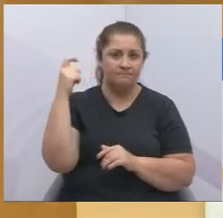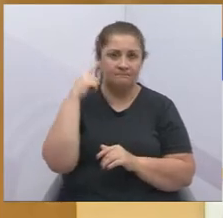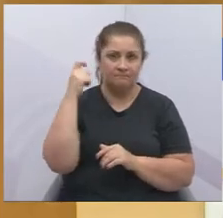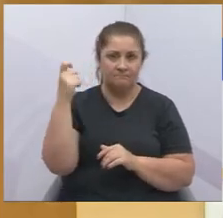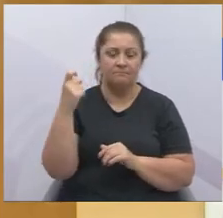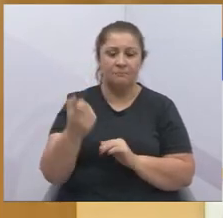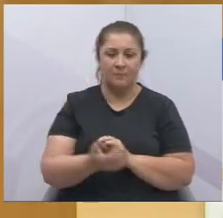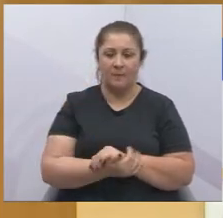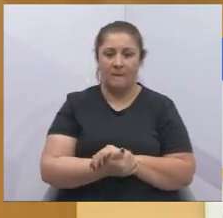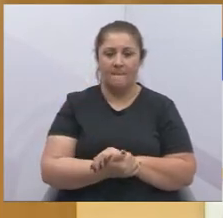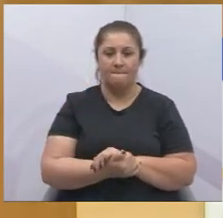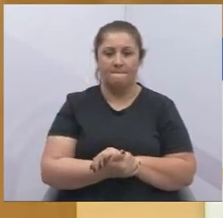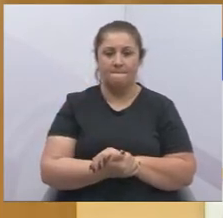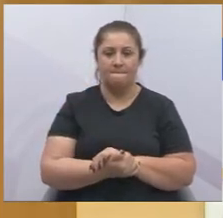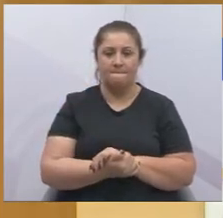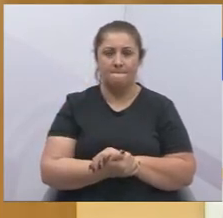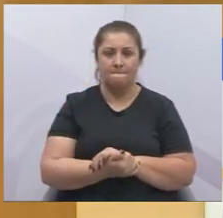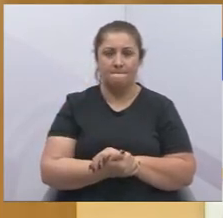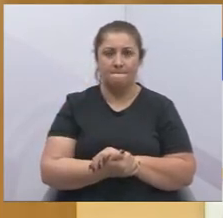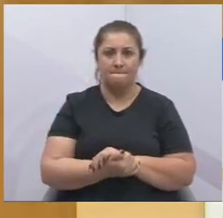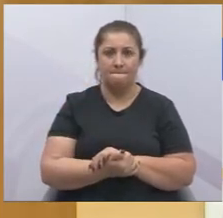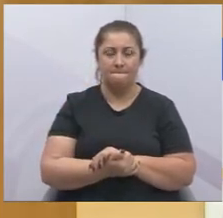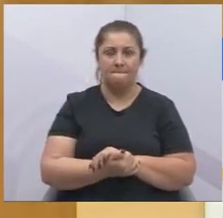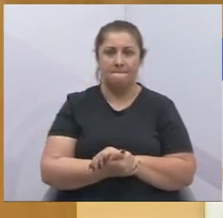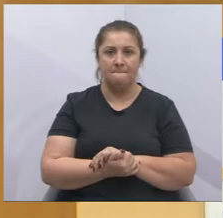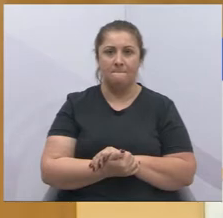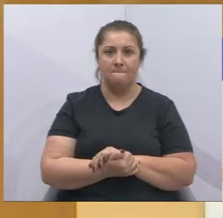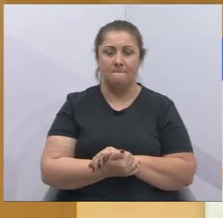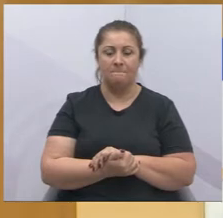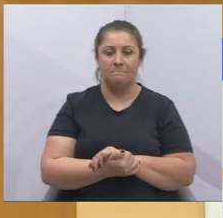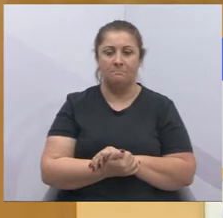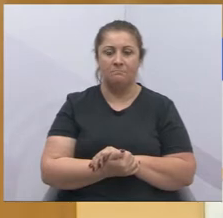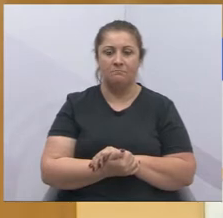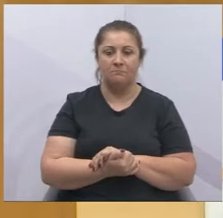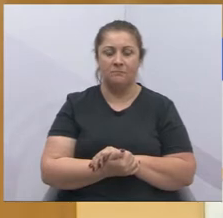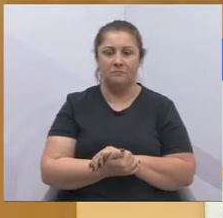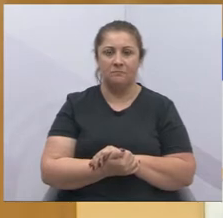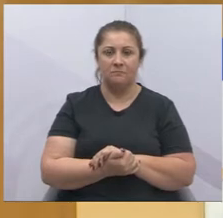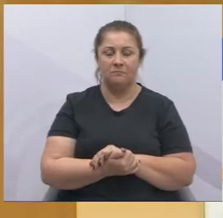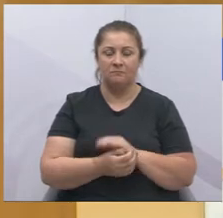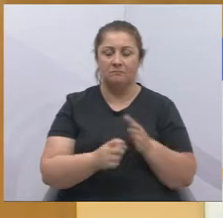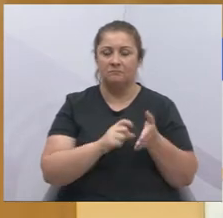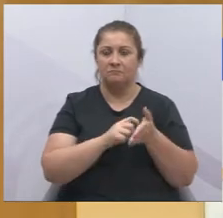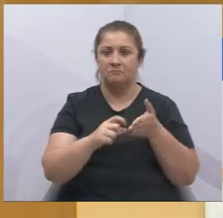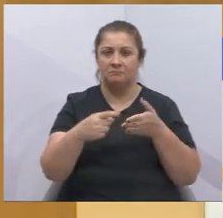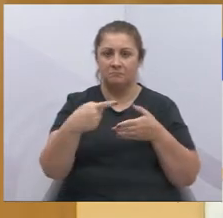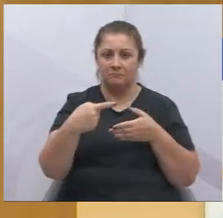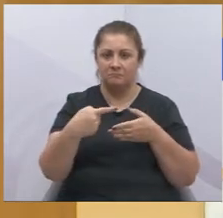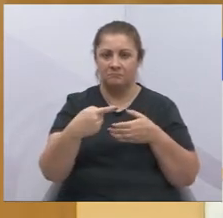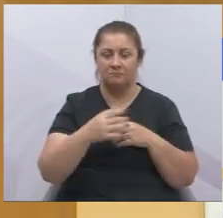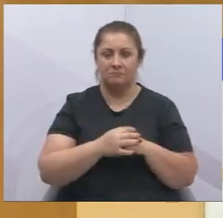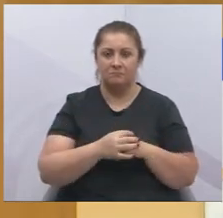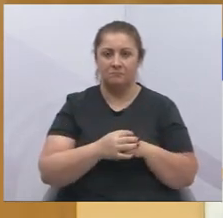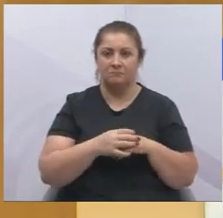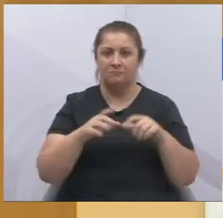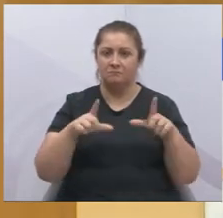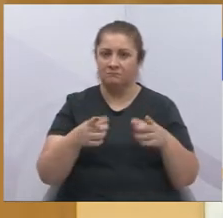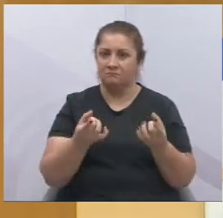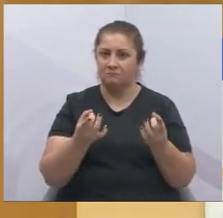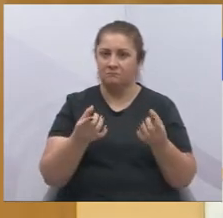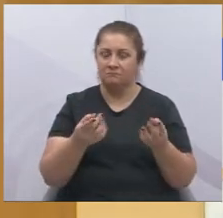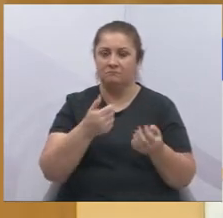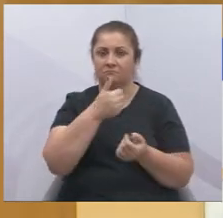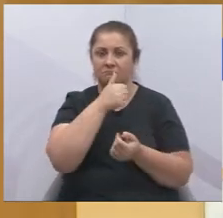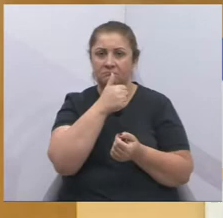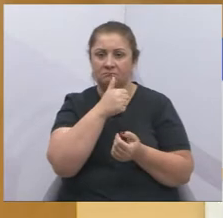sem atividade de servir no local. Inciso 1º. Os estabelecimentos comerciais